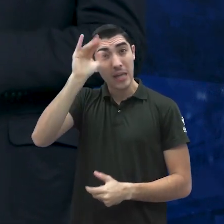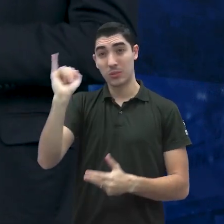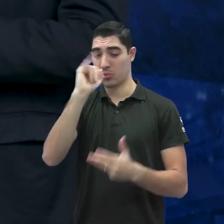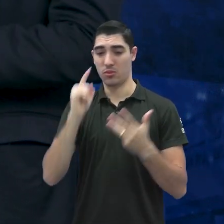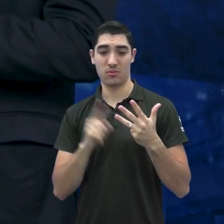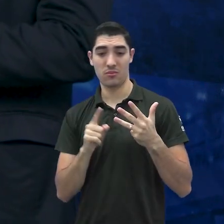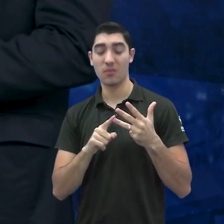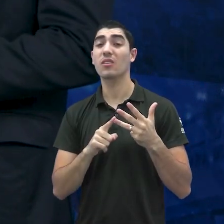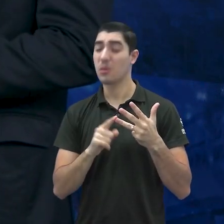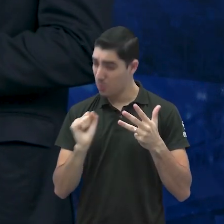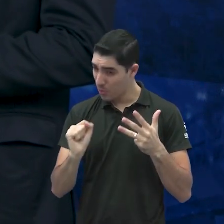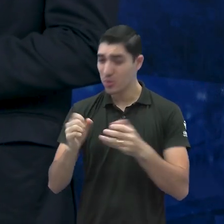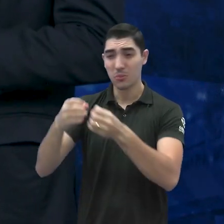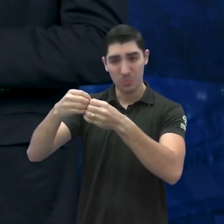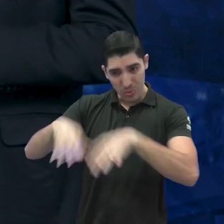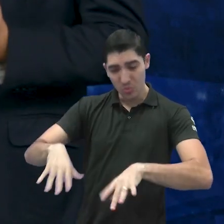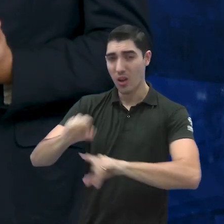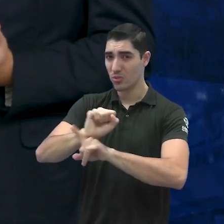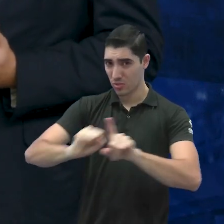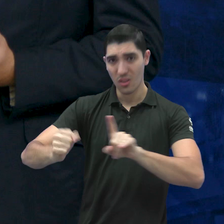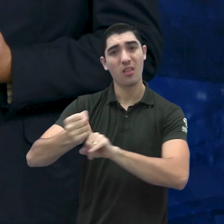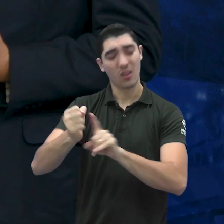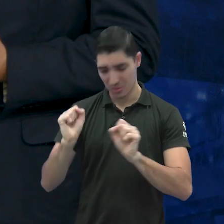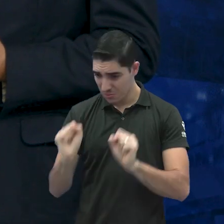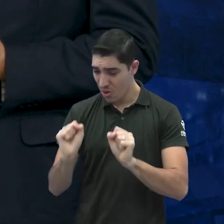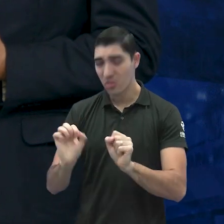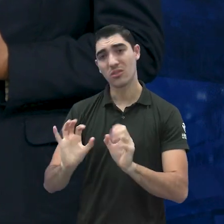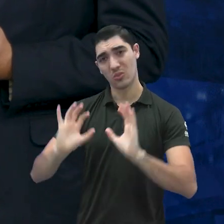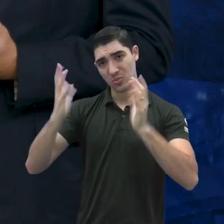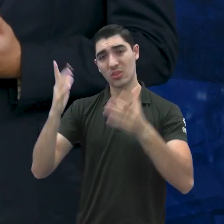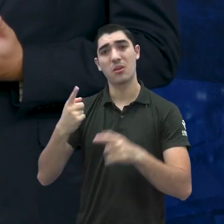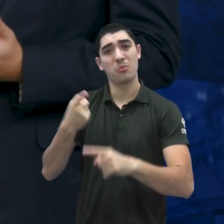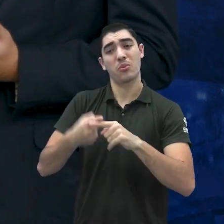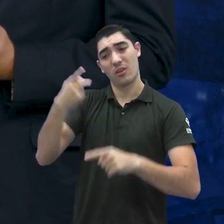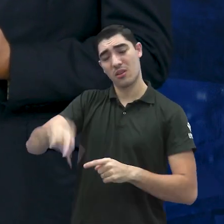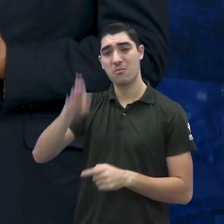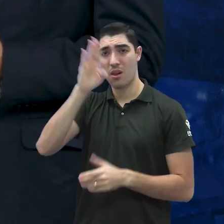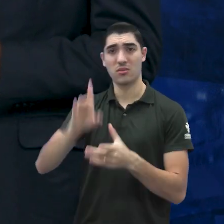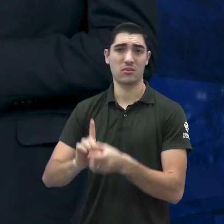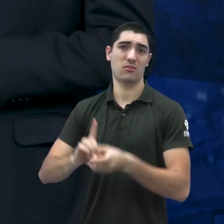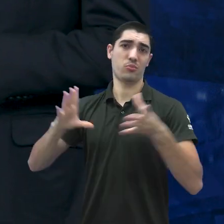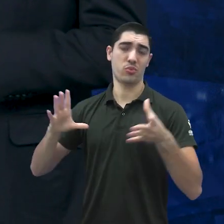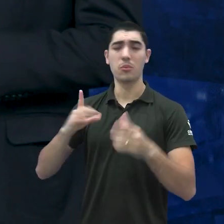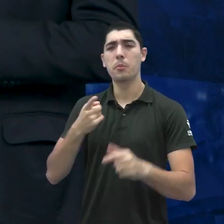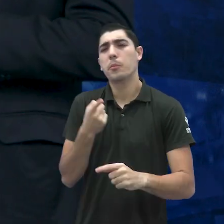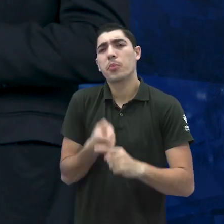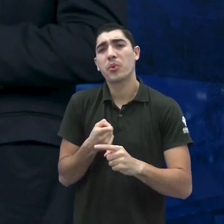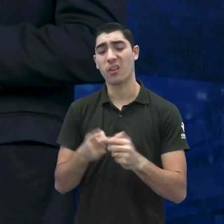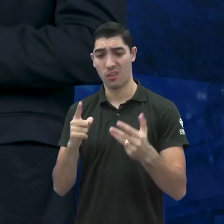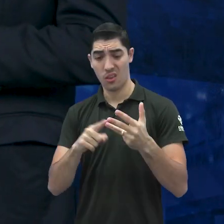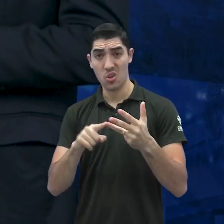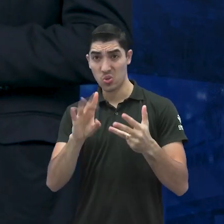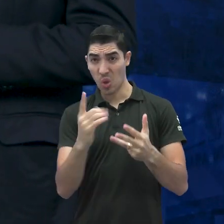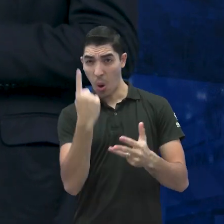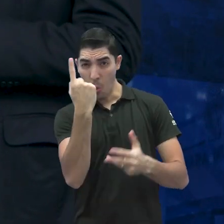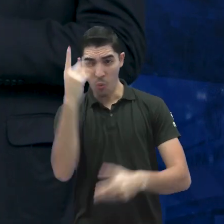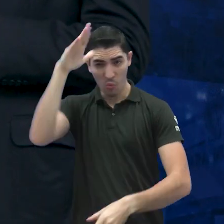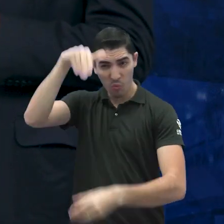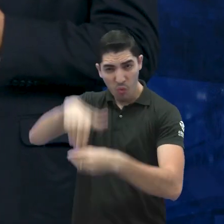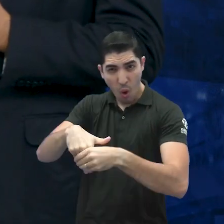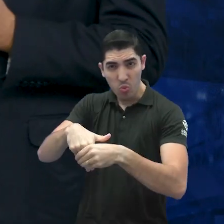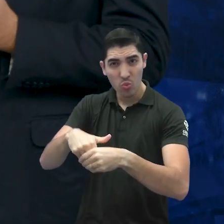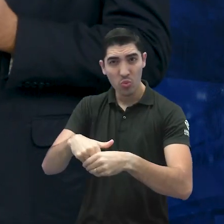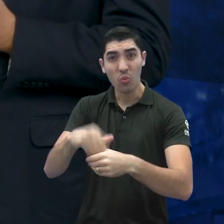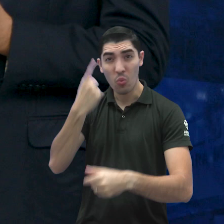e prejudicial para a sociedade, prejudicial para a democracia brasileira, porque você unificar as eleições, você